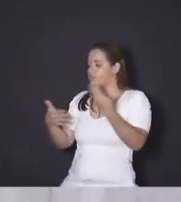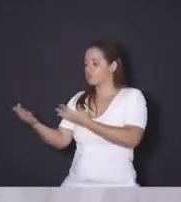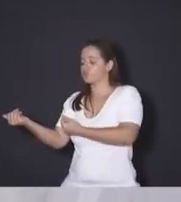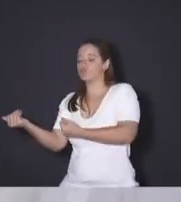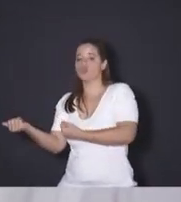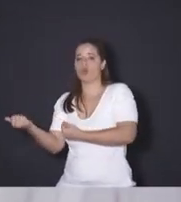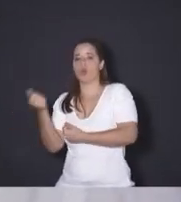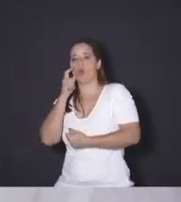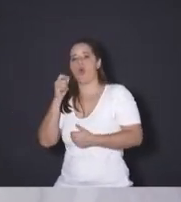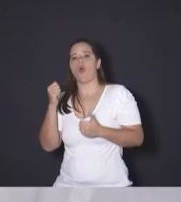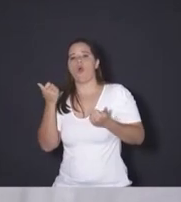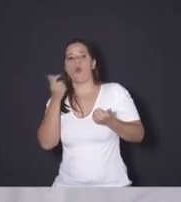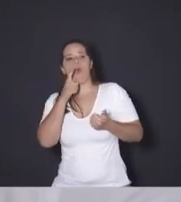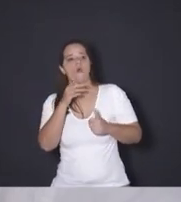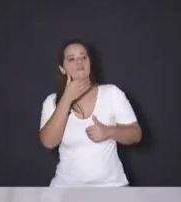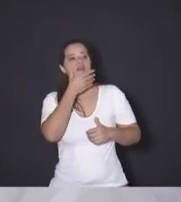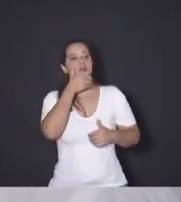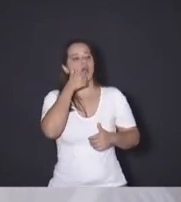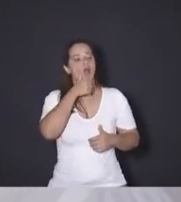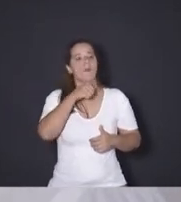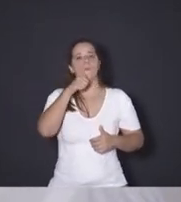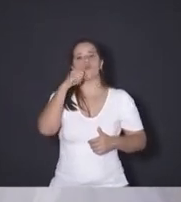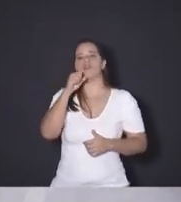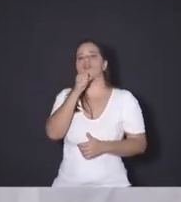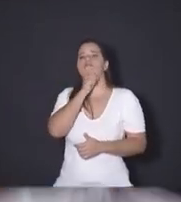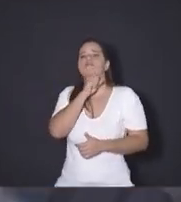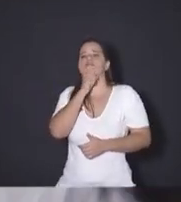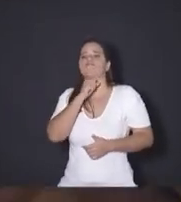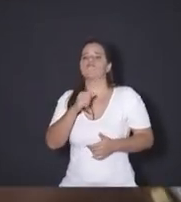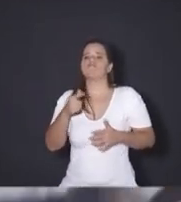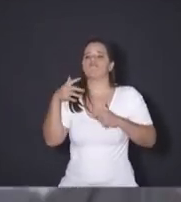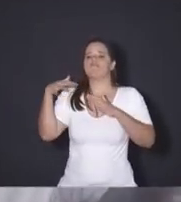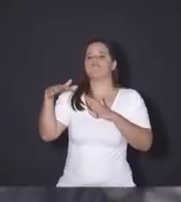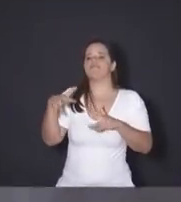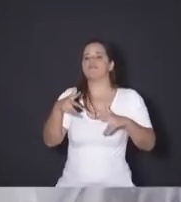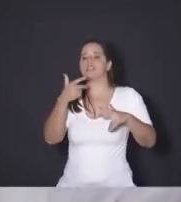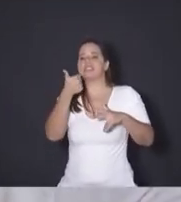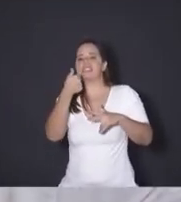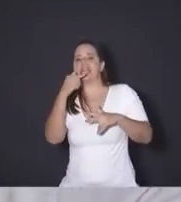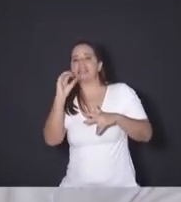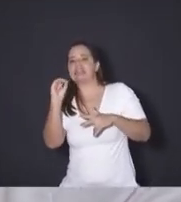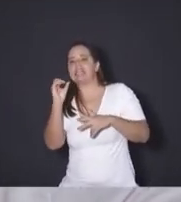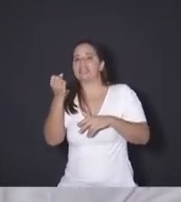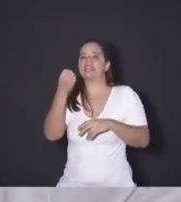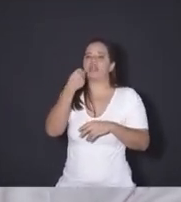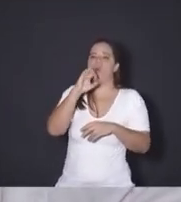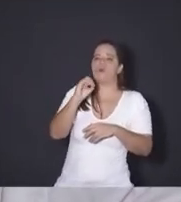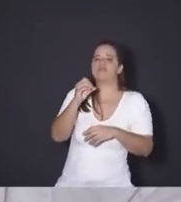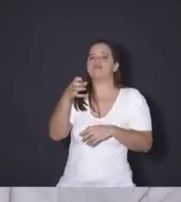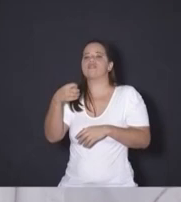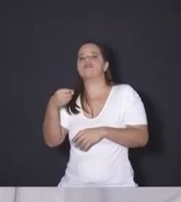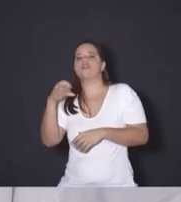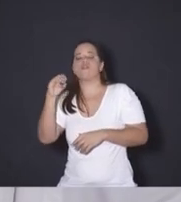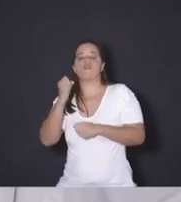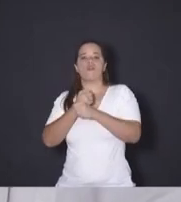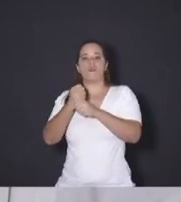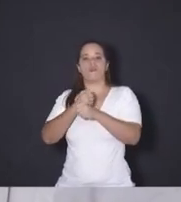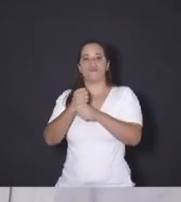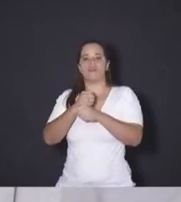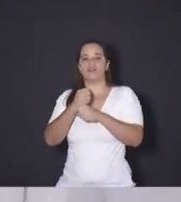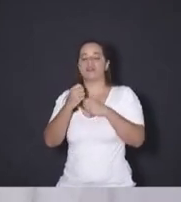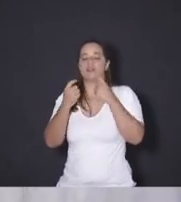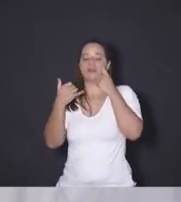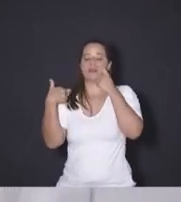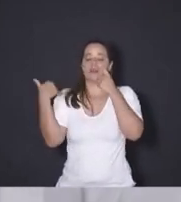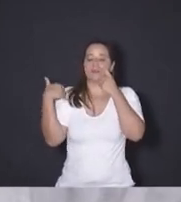com uma ala de senhoras da terceira idade de 70 80 e 90 anos é uma forma também